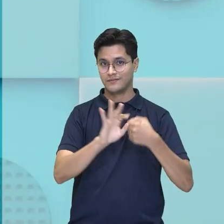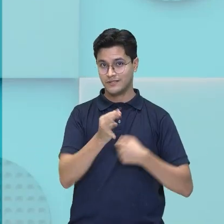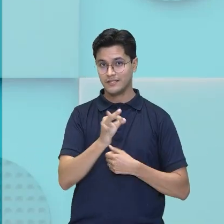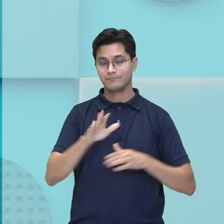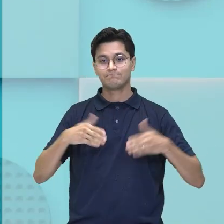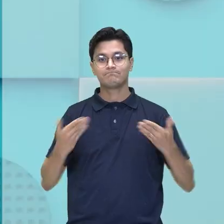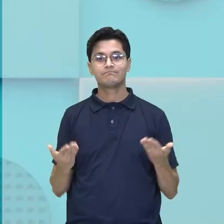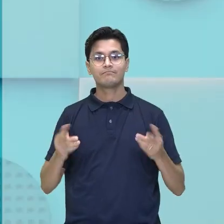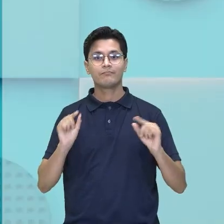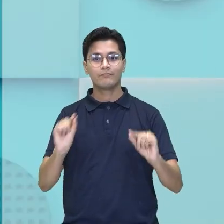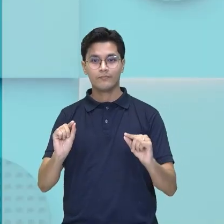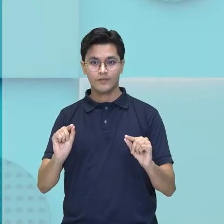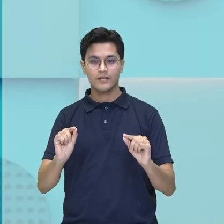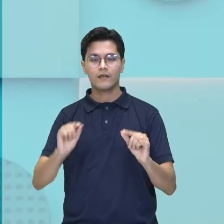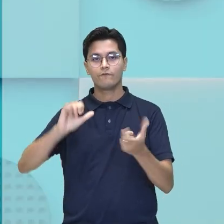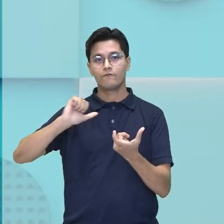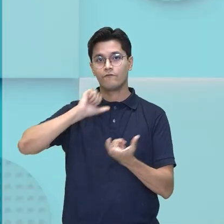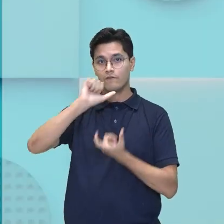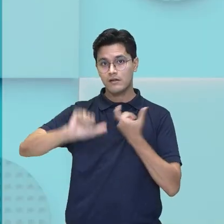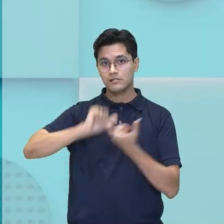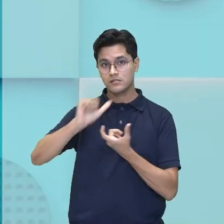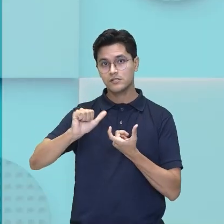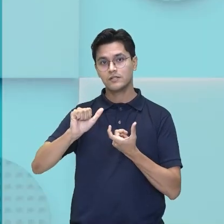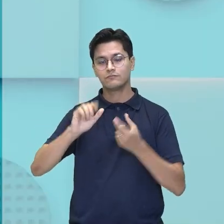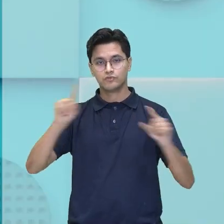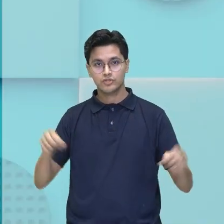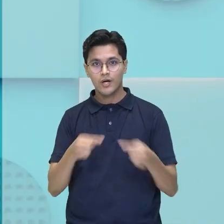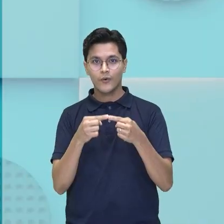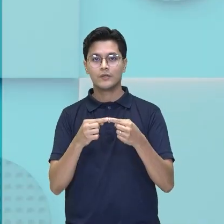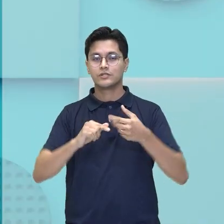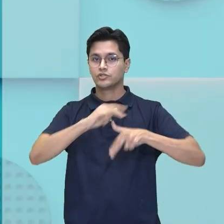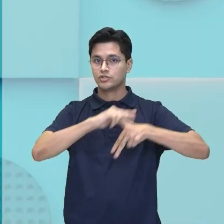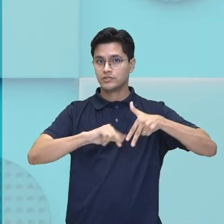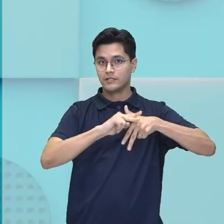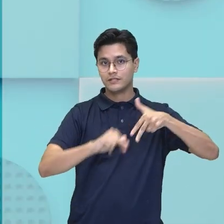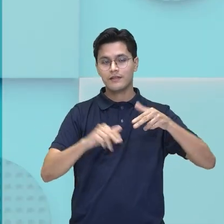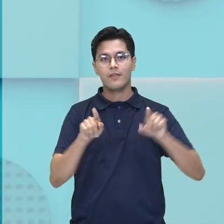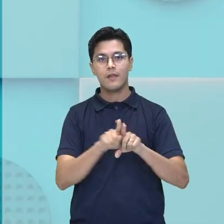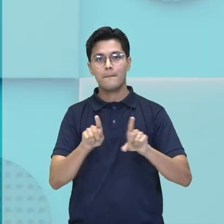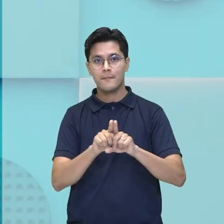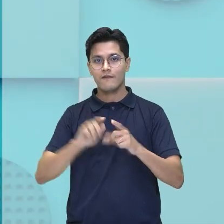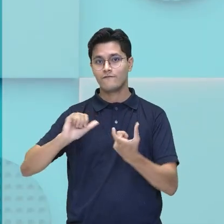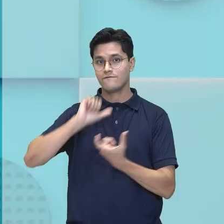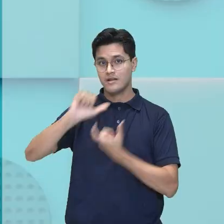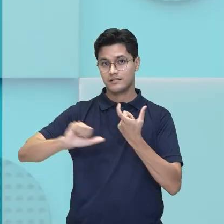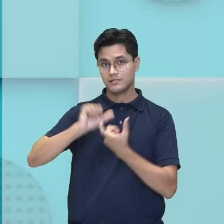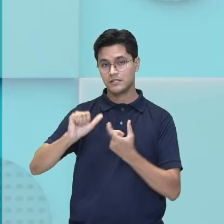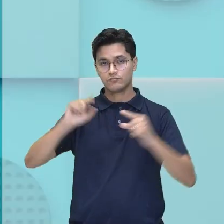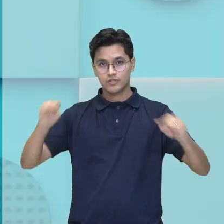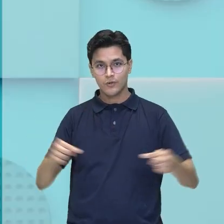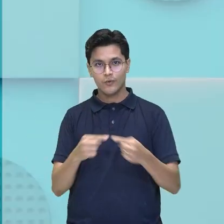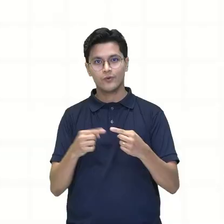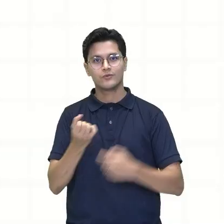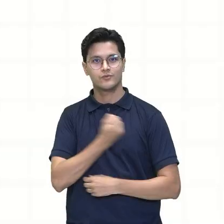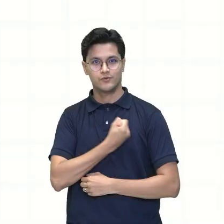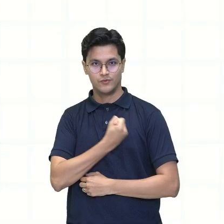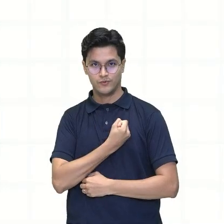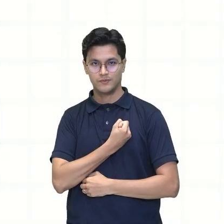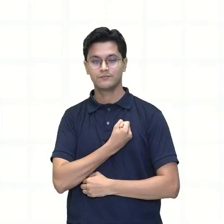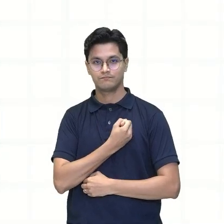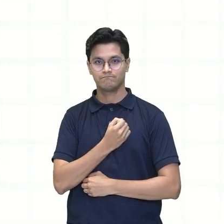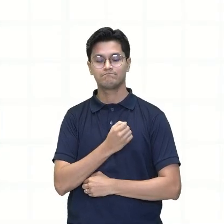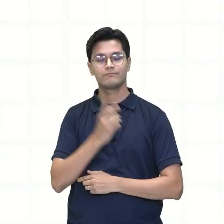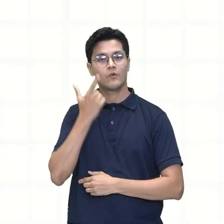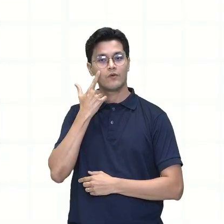Então, além de flexionar com o gênero, eles flexionam como o quê? Em número. Vamos lá verificar a flexão